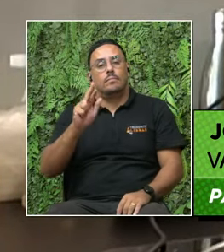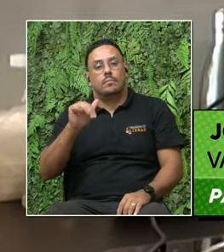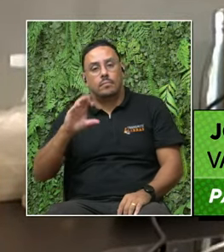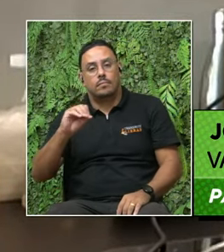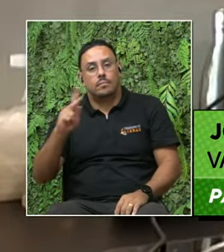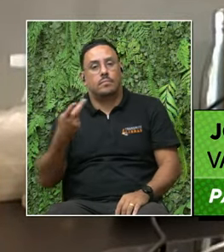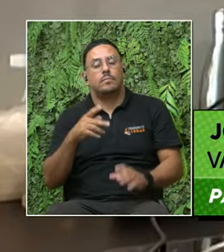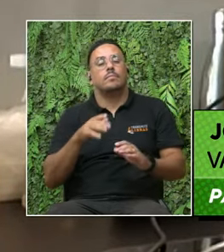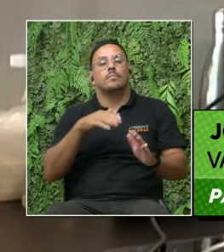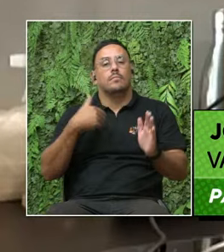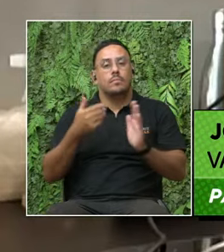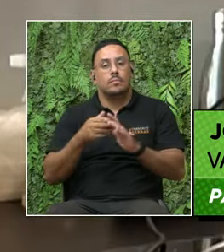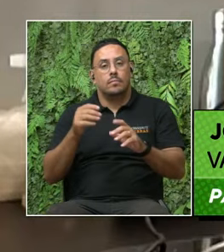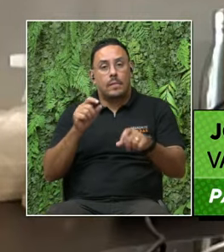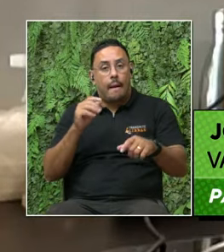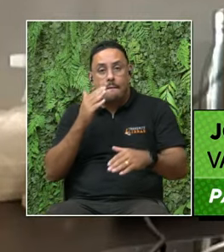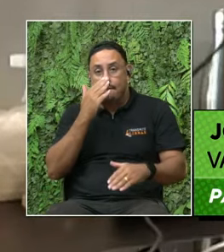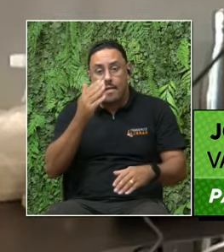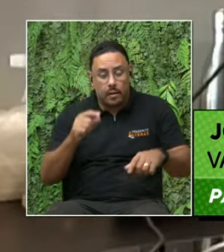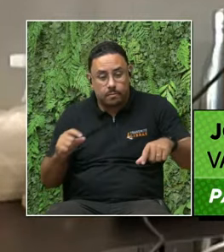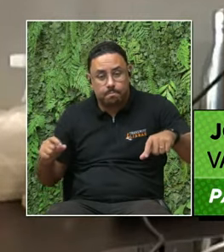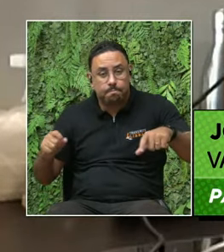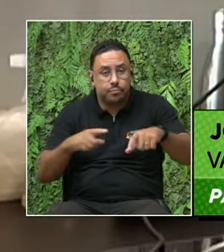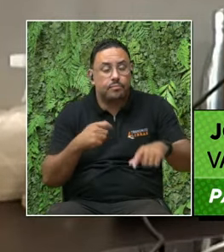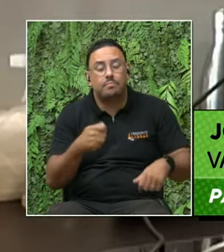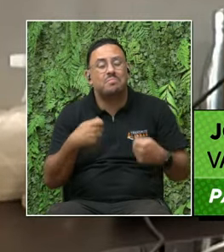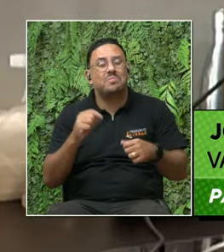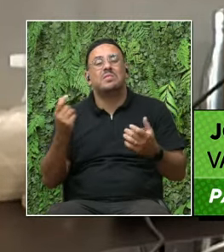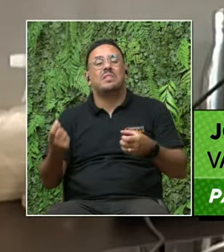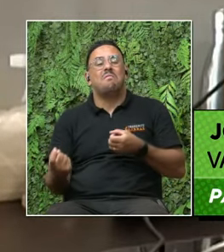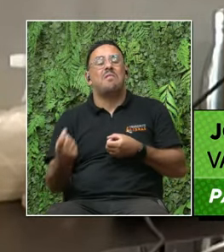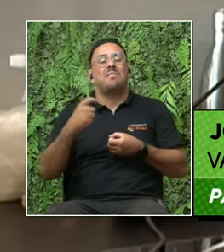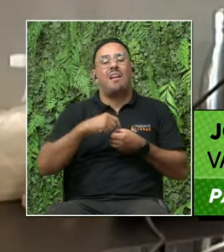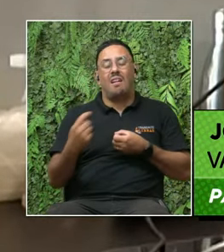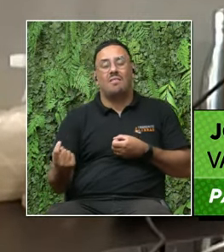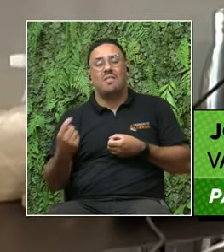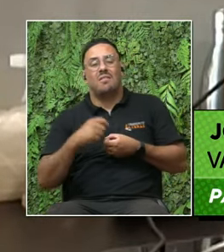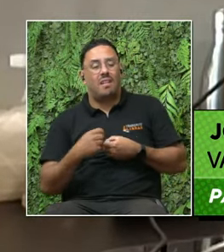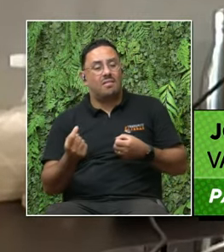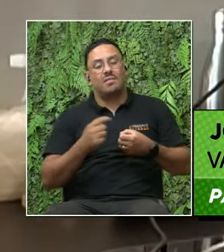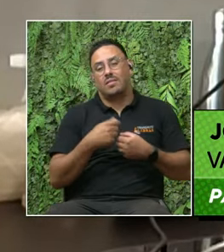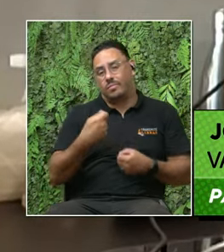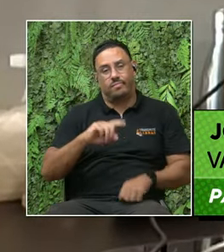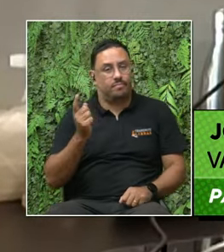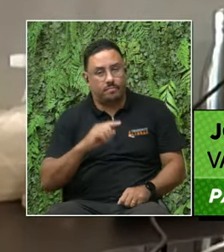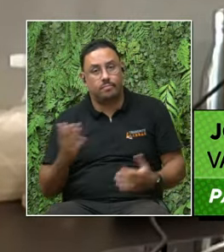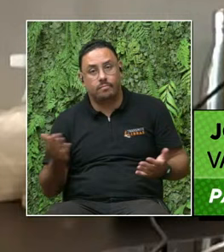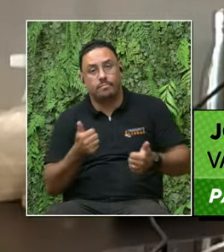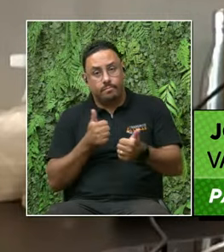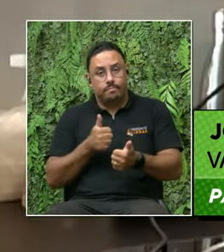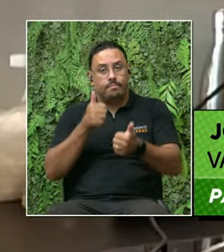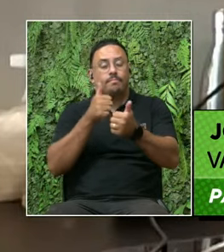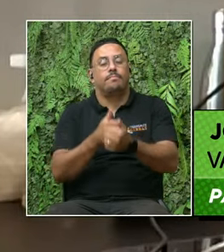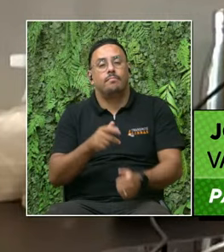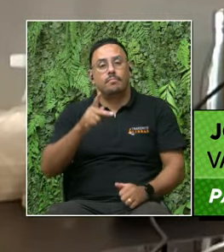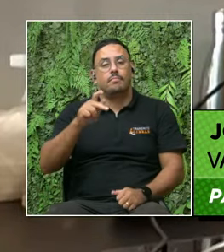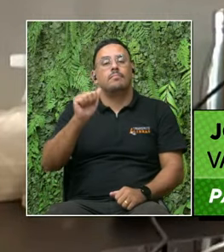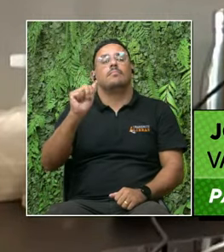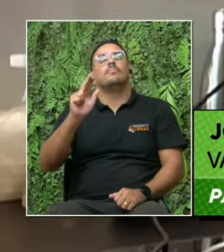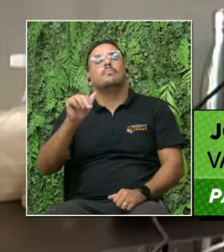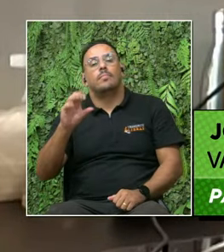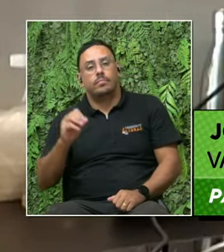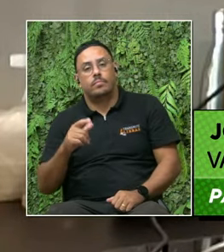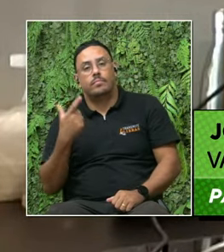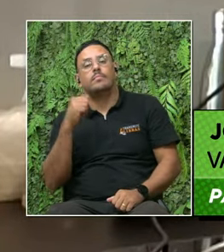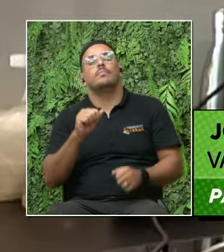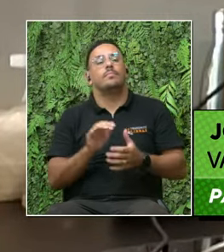zaracho totalmente ofensivo sem aquela necessidade de ficar recompondo o tempo todo fechando o lado do campo e aí mais próximo de Paulinho e hul leva